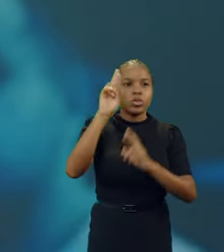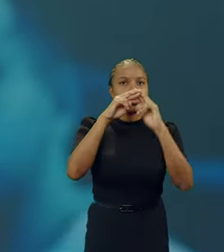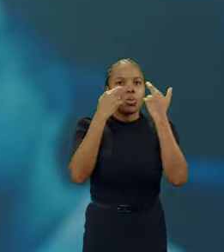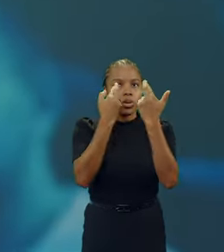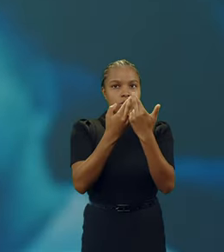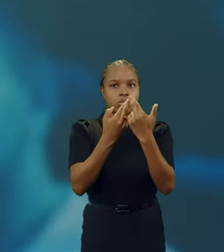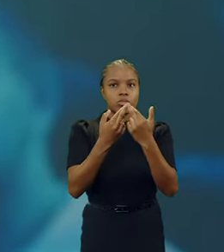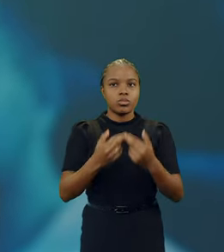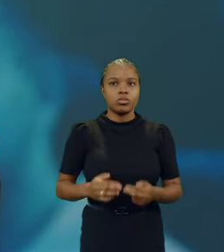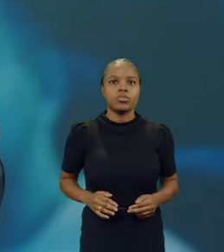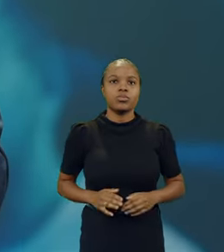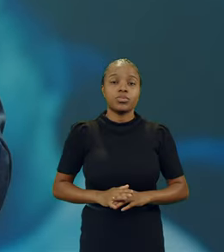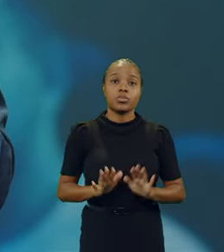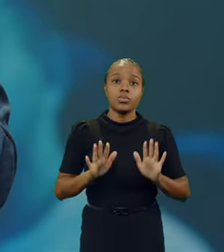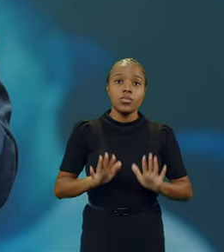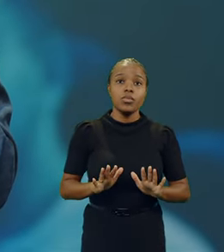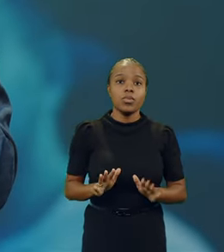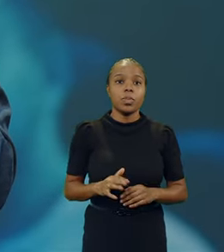Agora ouça-me, por favor.